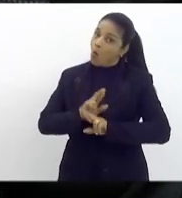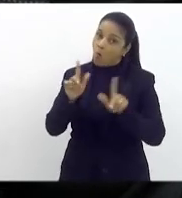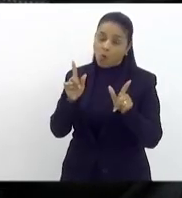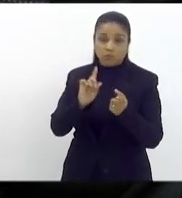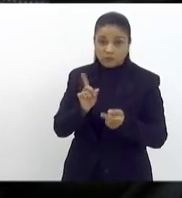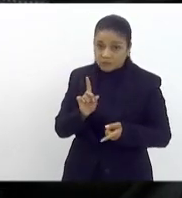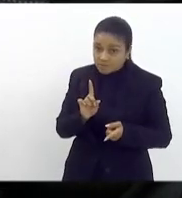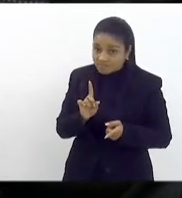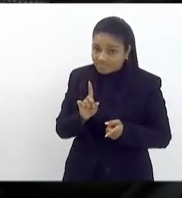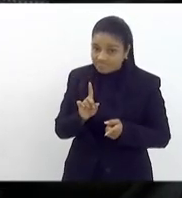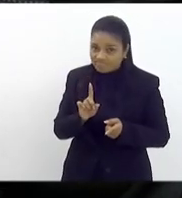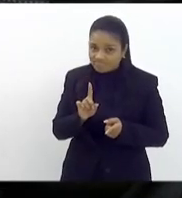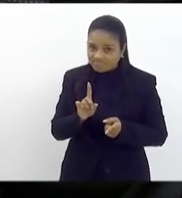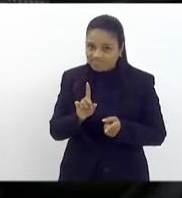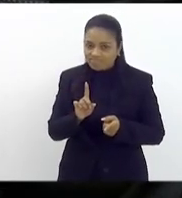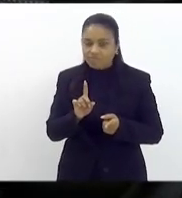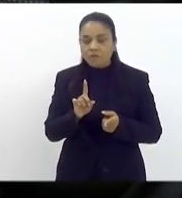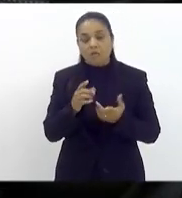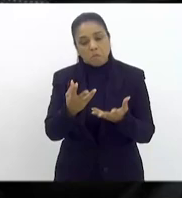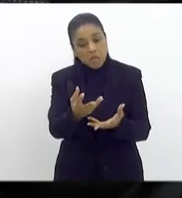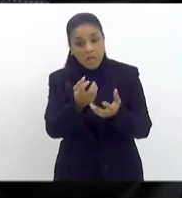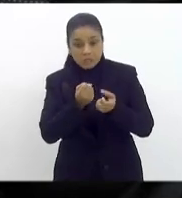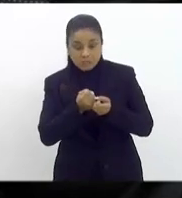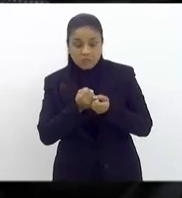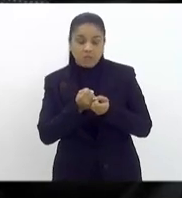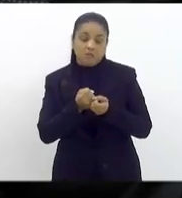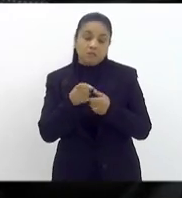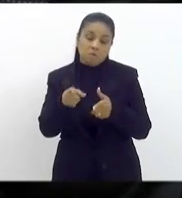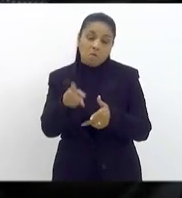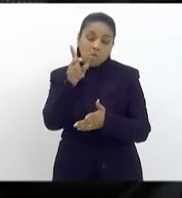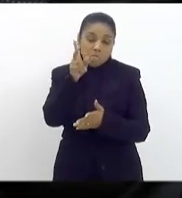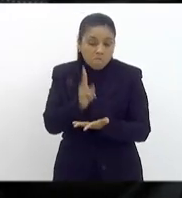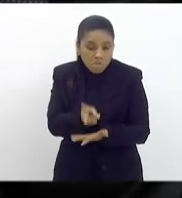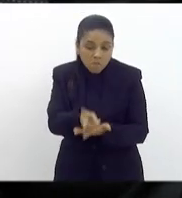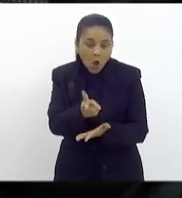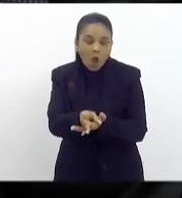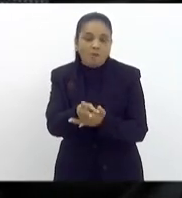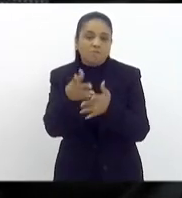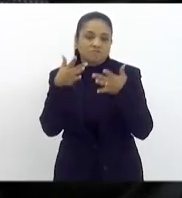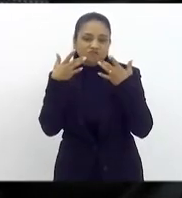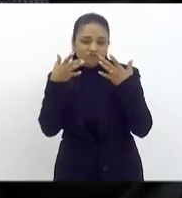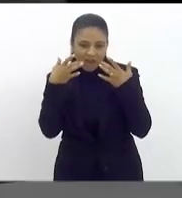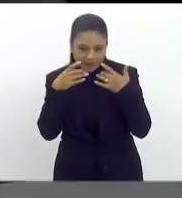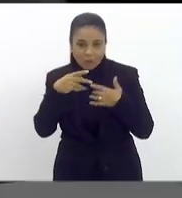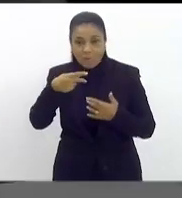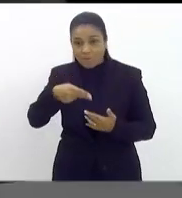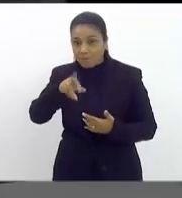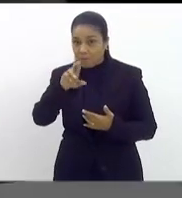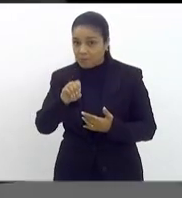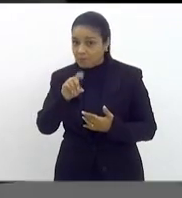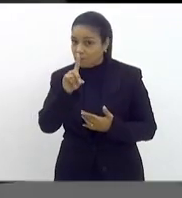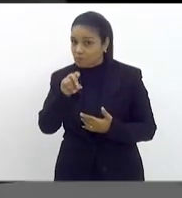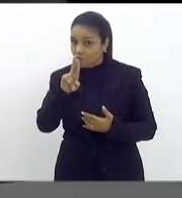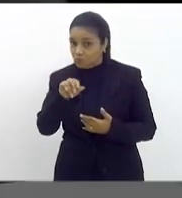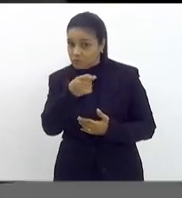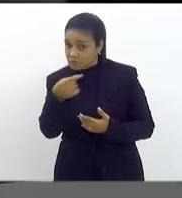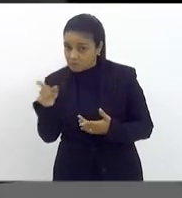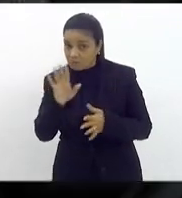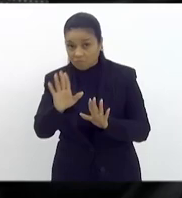daquele espetáculo, diretamente do produtor. Lógico, ele foi contratado para isso. Mas esse é um exemplo. Mas Vossa Excelência está tergiversando, me desculpe. Não,